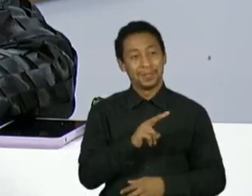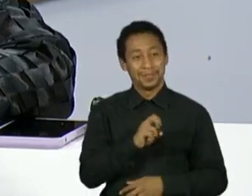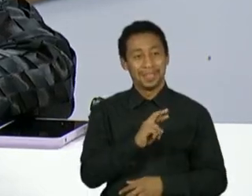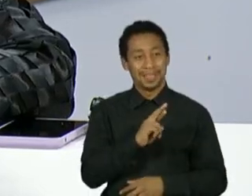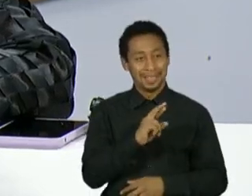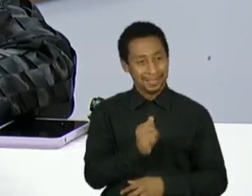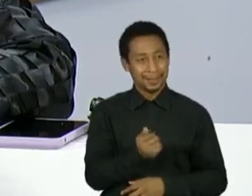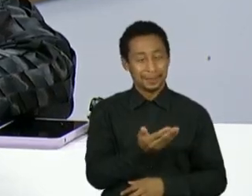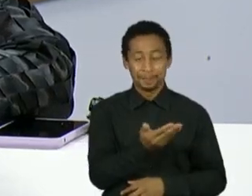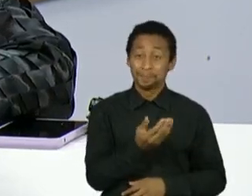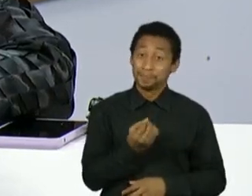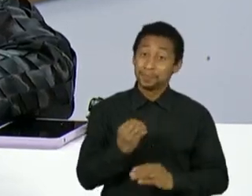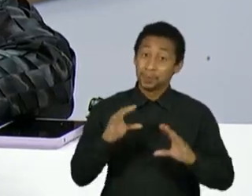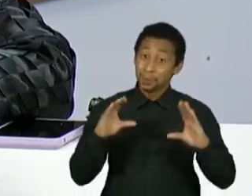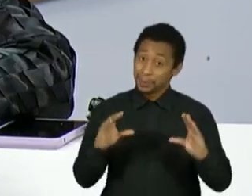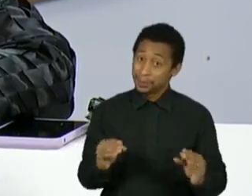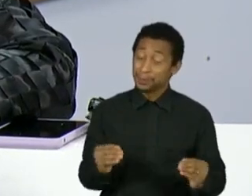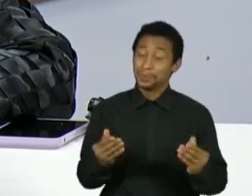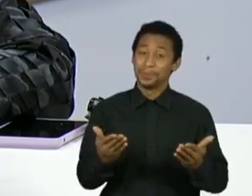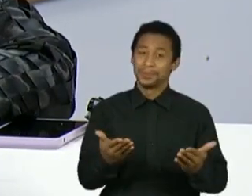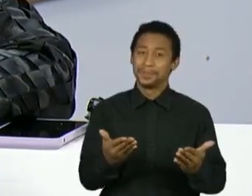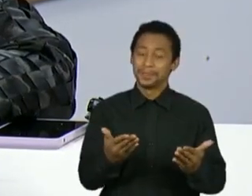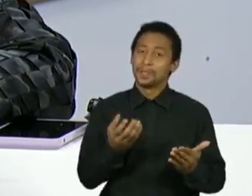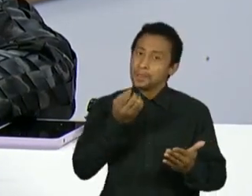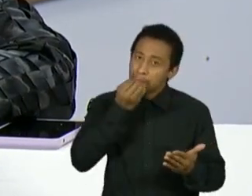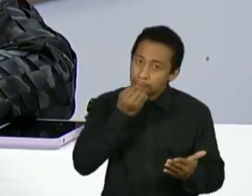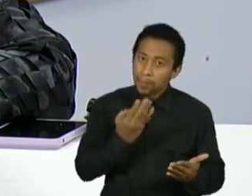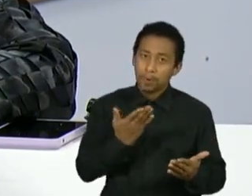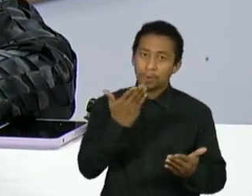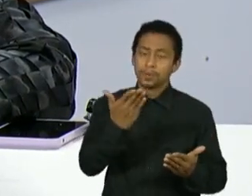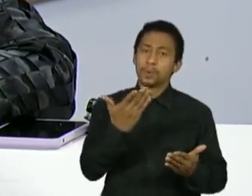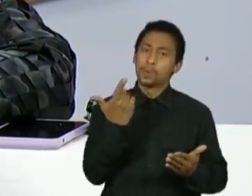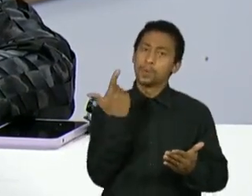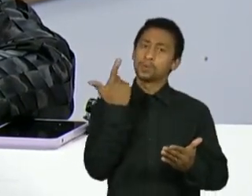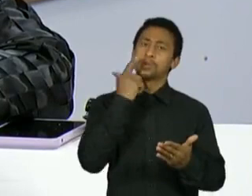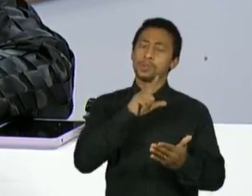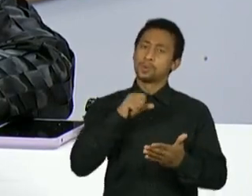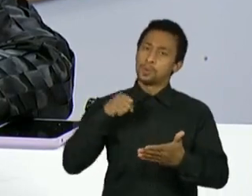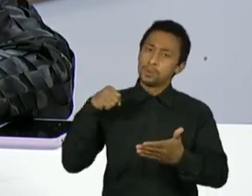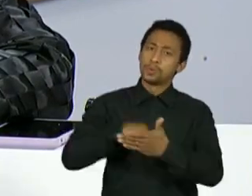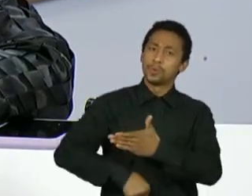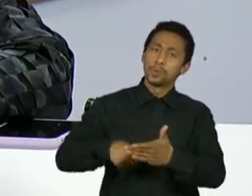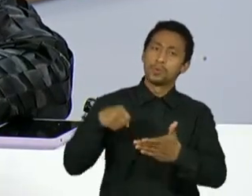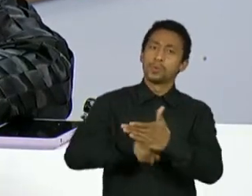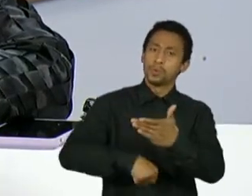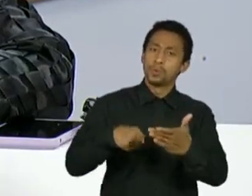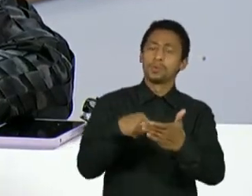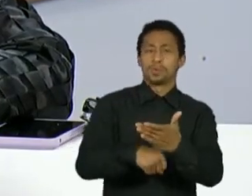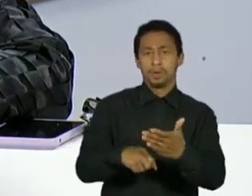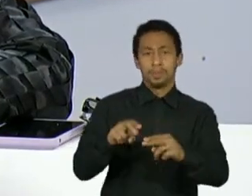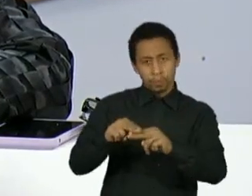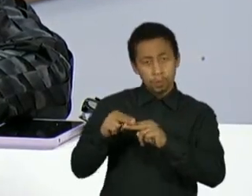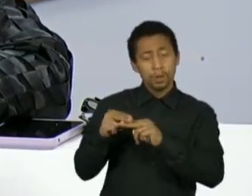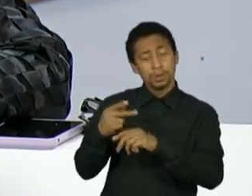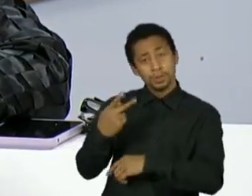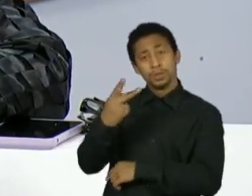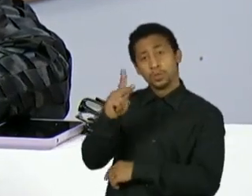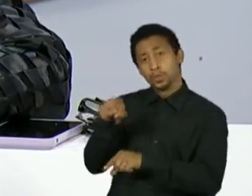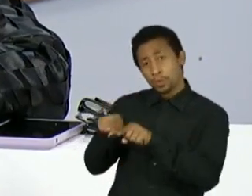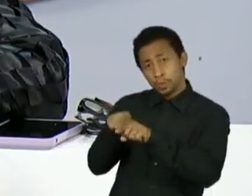Noite, Boa noite, Aniele. Vera. Bom saber que você continua a luta, né? A luta da sua irmã, né? E pegando o gancho,